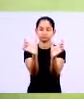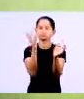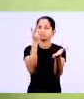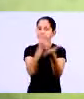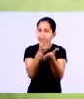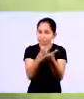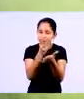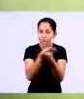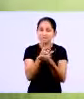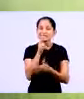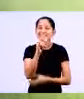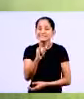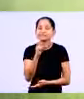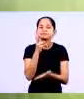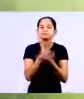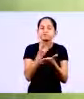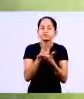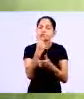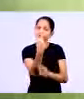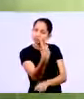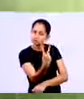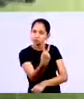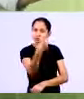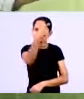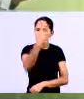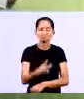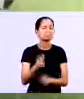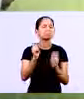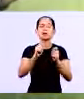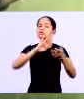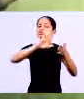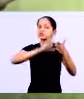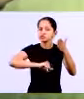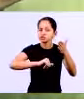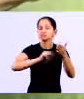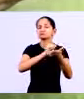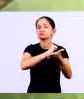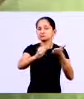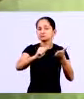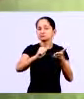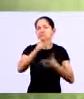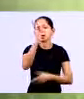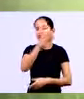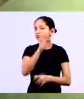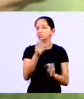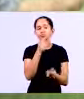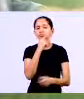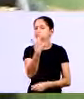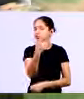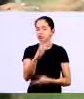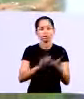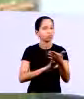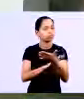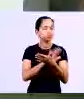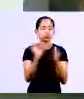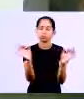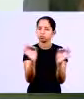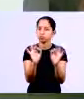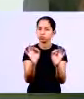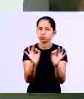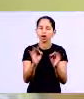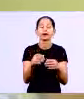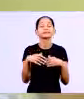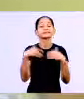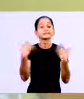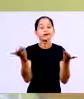Se ficou na dezena, de olho fechado, vocês podem apagar o acento, que não tem mais. Ruth, eu aproveito